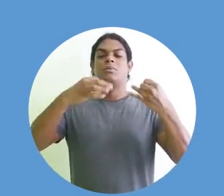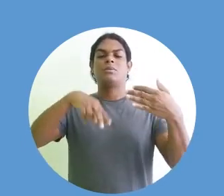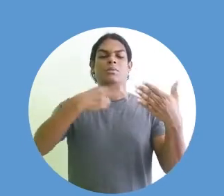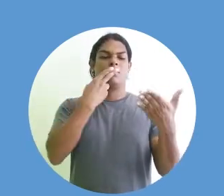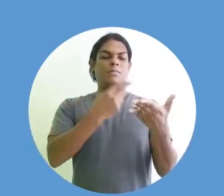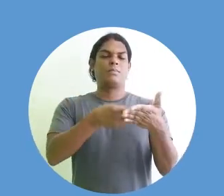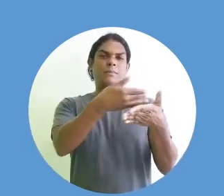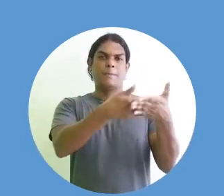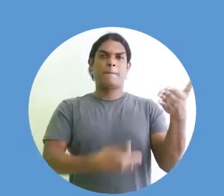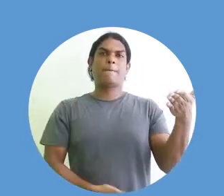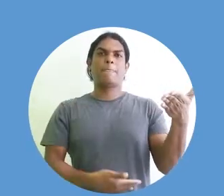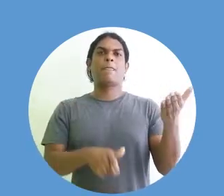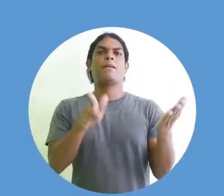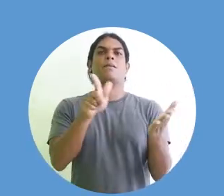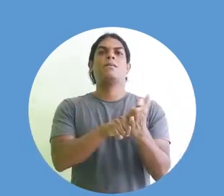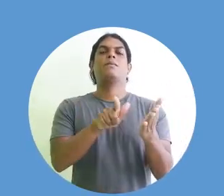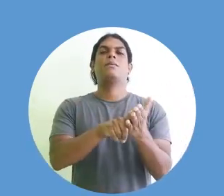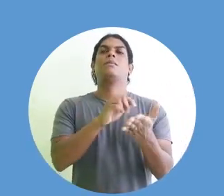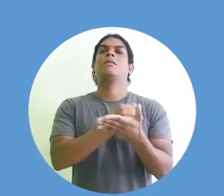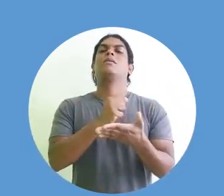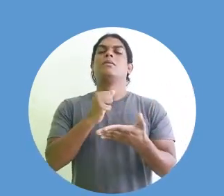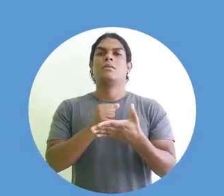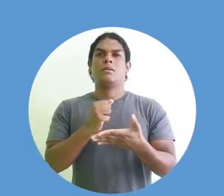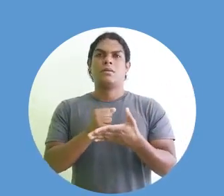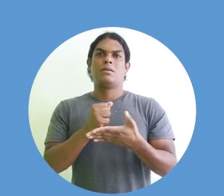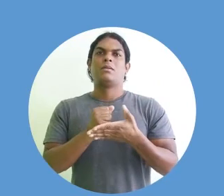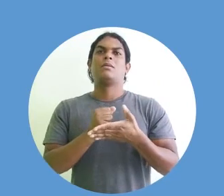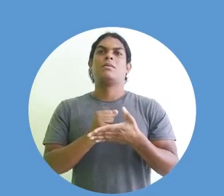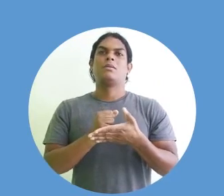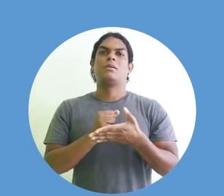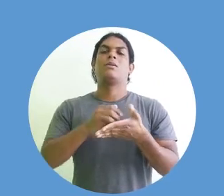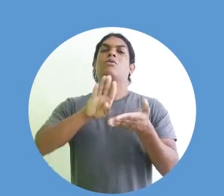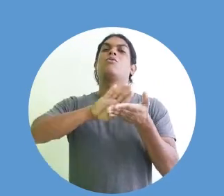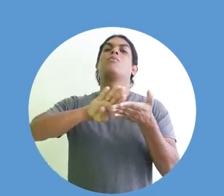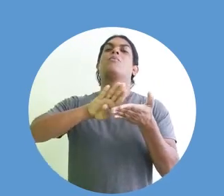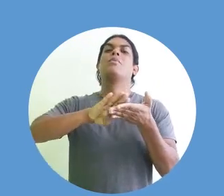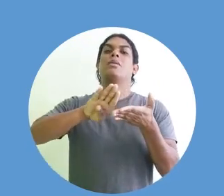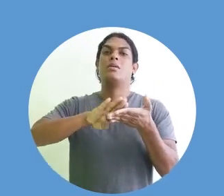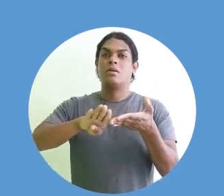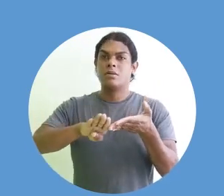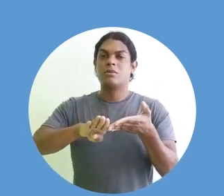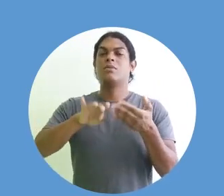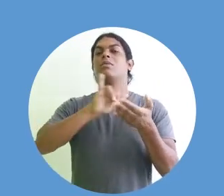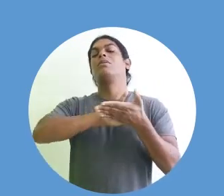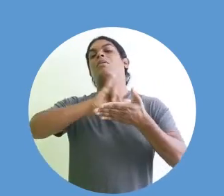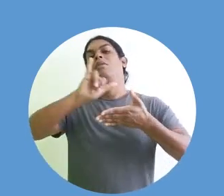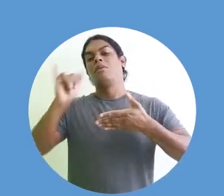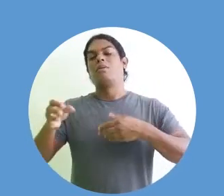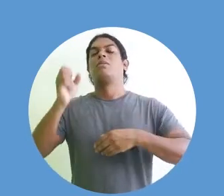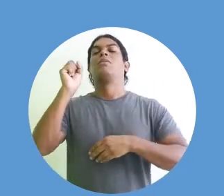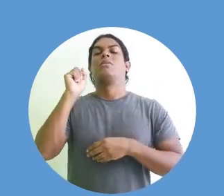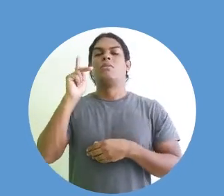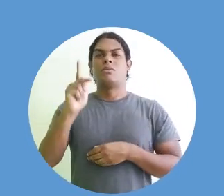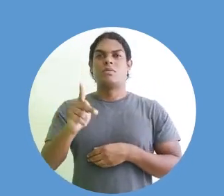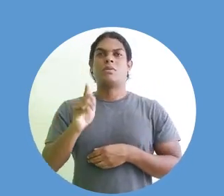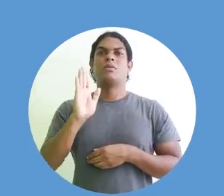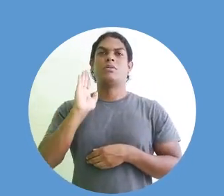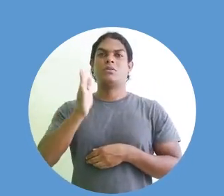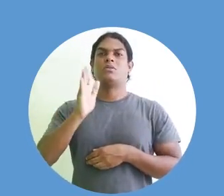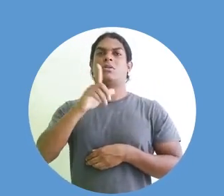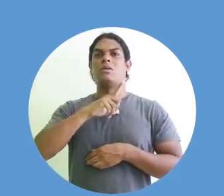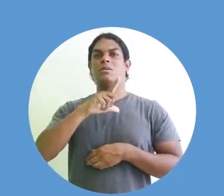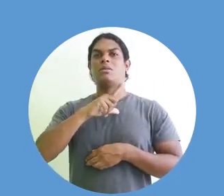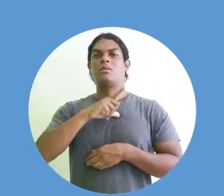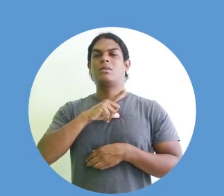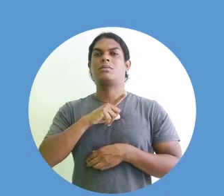crédito. E aí o banco informa ao exportador que está ok, recebeu a previsão de crédito para